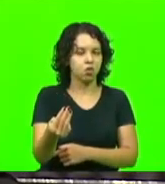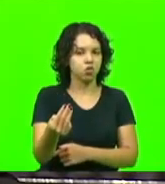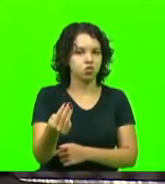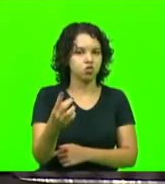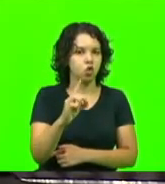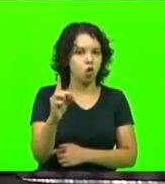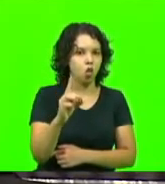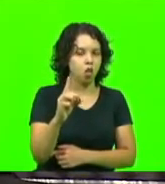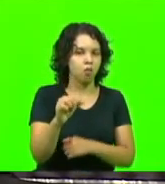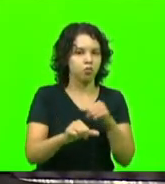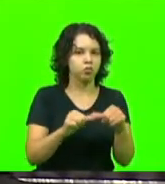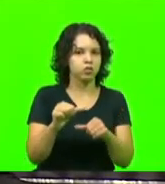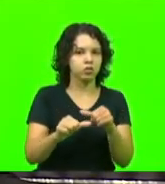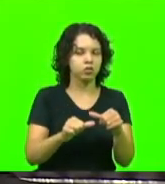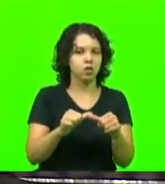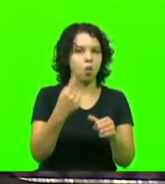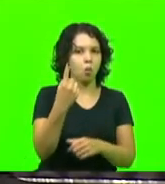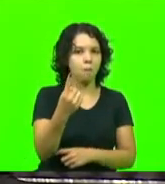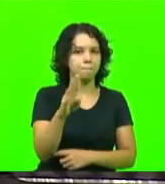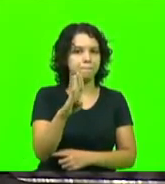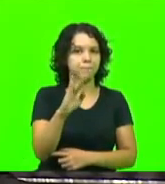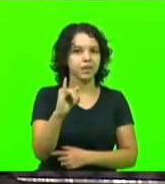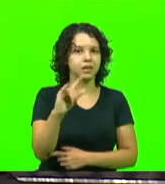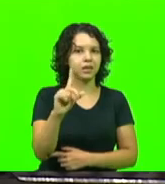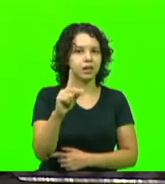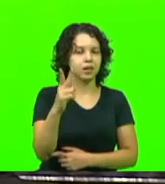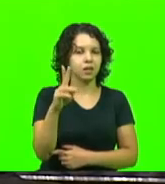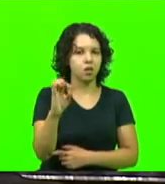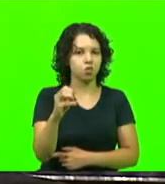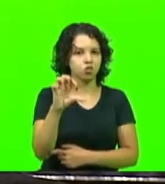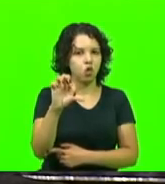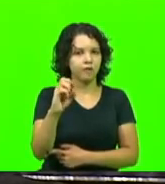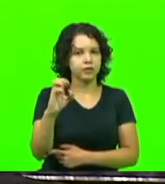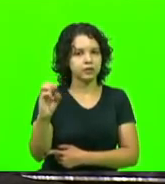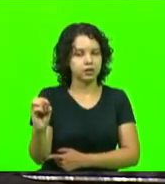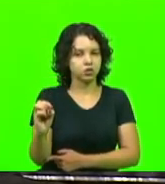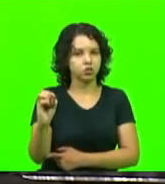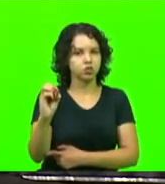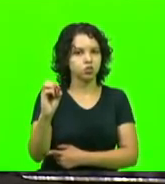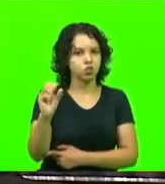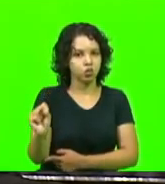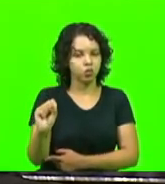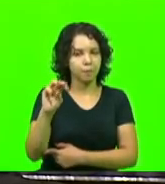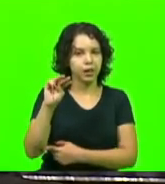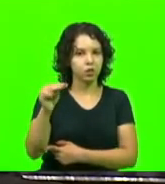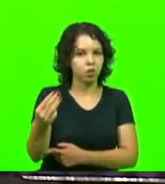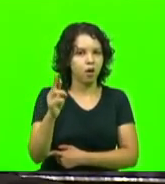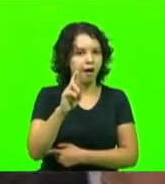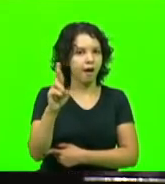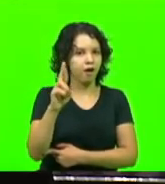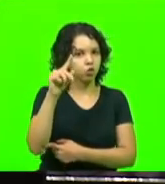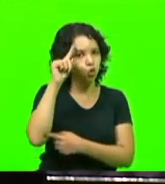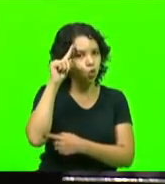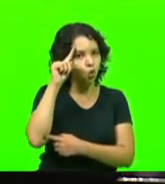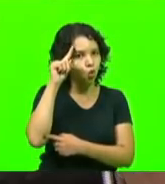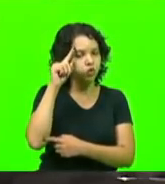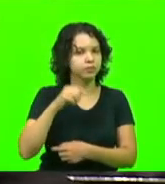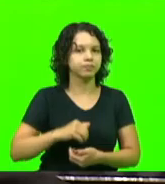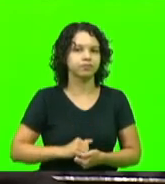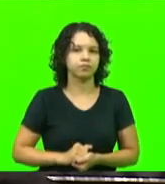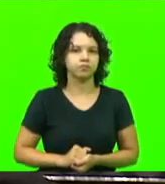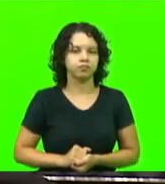real 1 bilhão e 908 milhões de reais por dia. Para chegar naquela